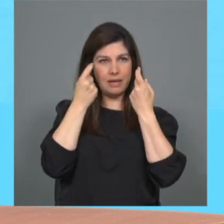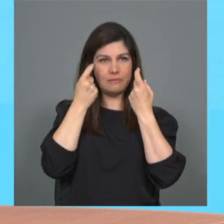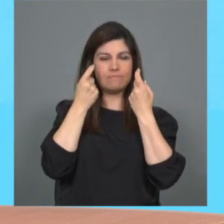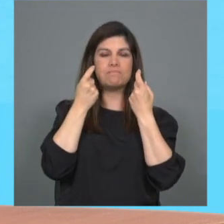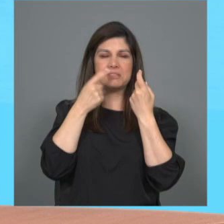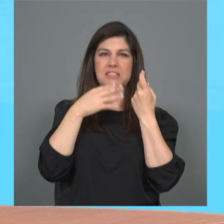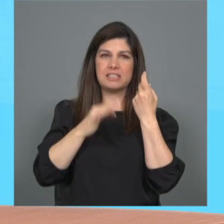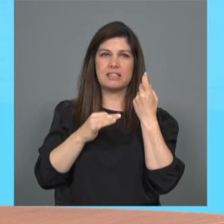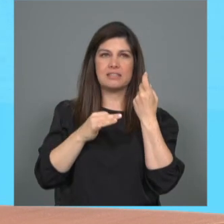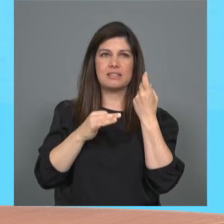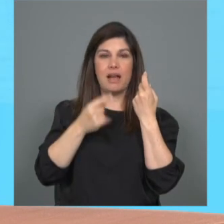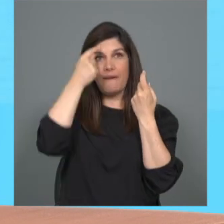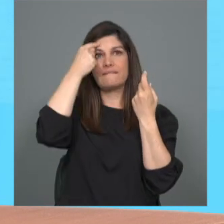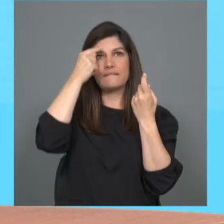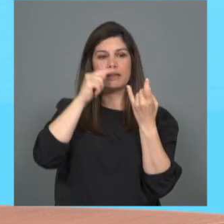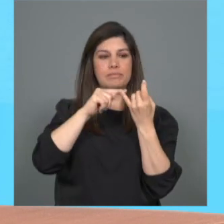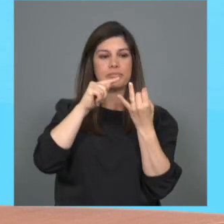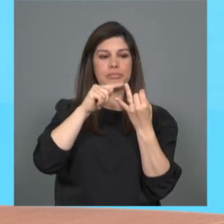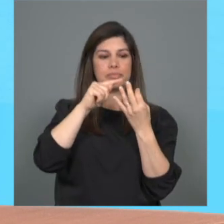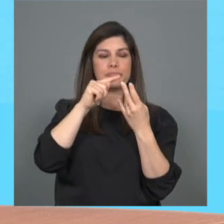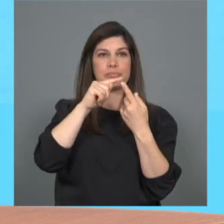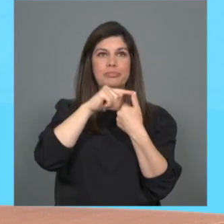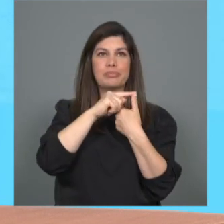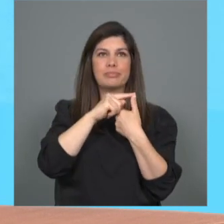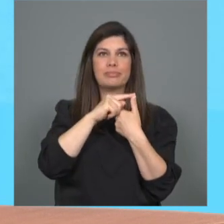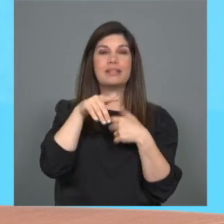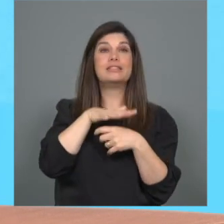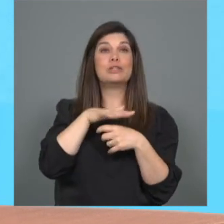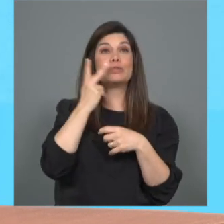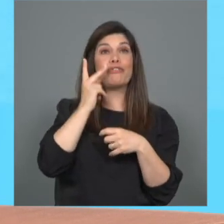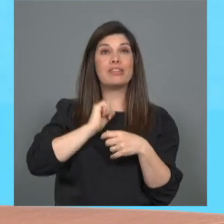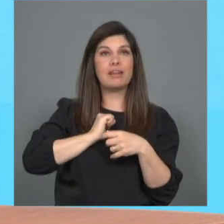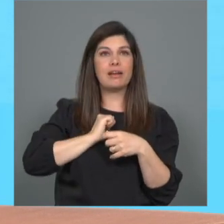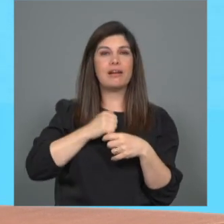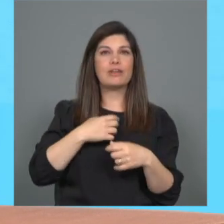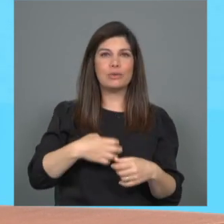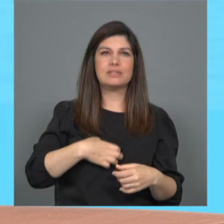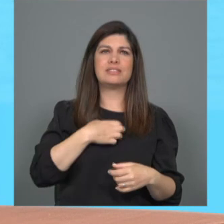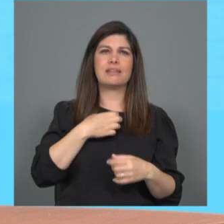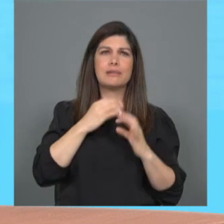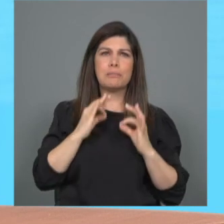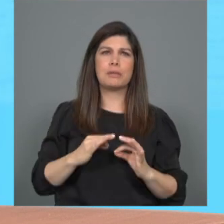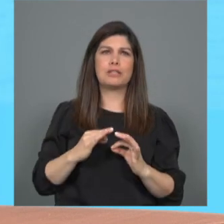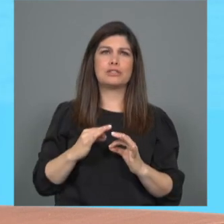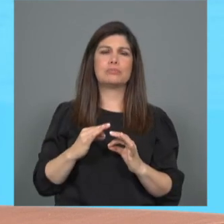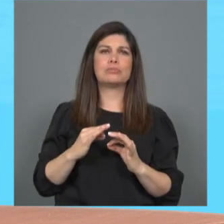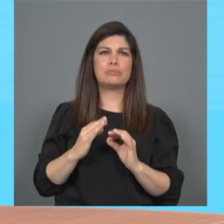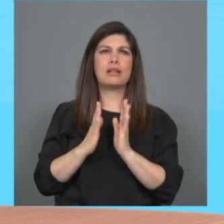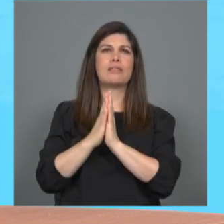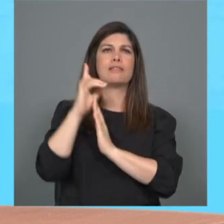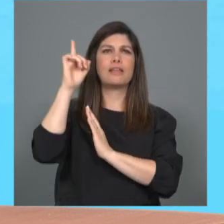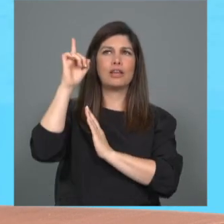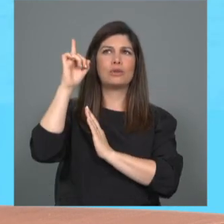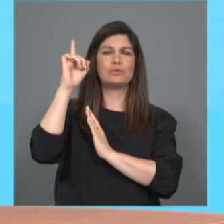cheia de momentos na vida onde sentiu especialmente que Deus estava com ele. No